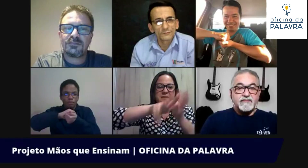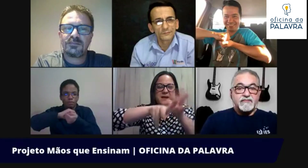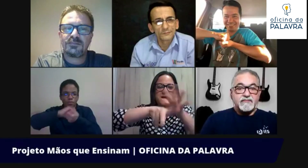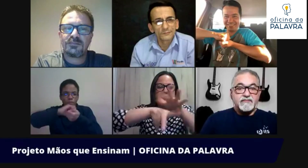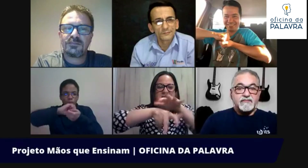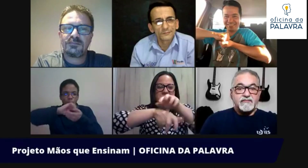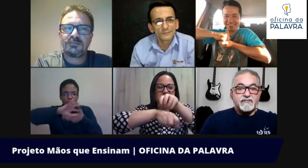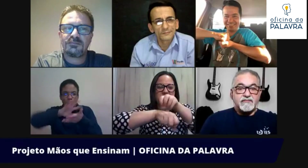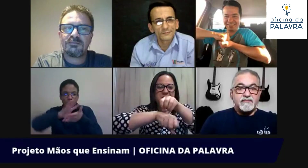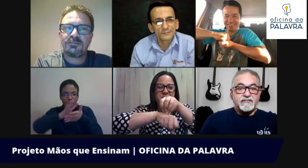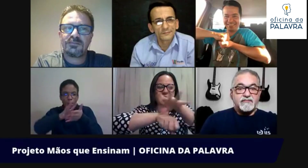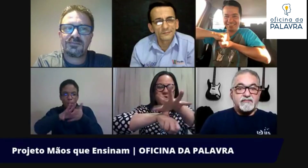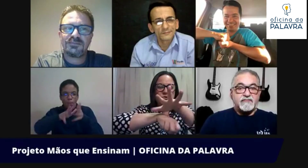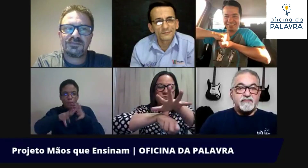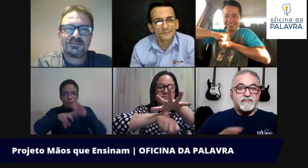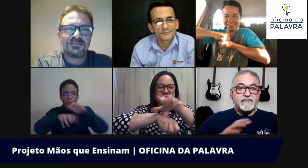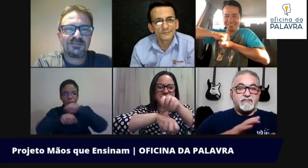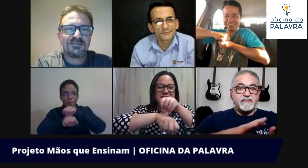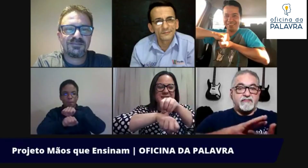abre a mão e